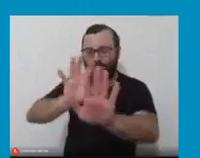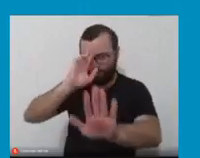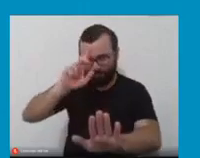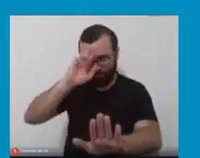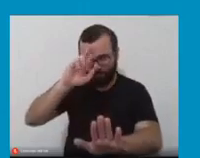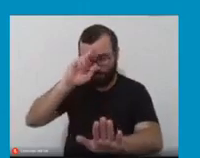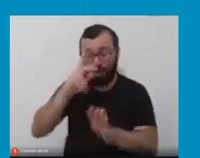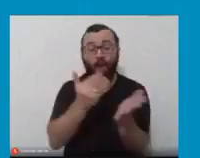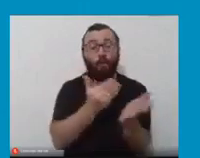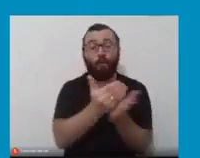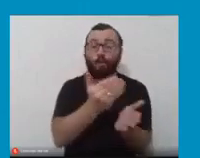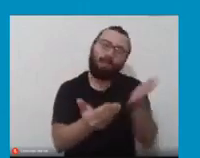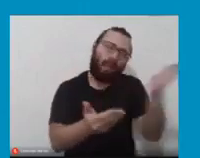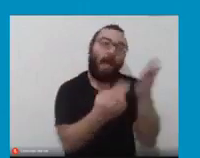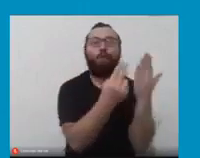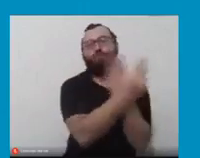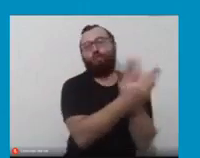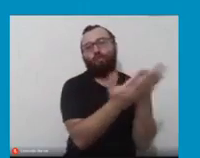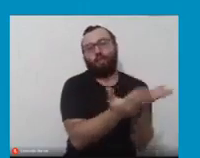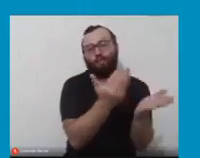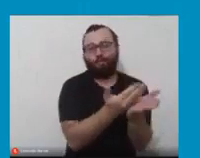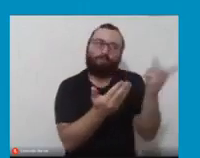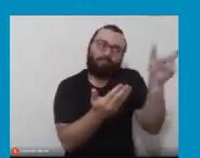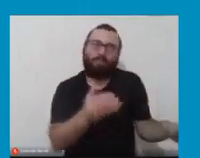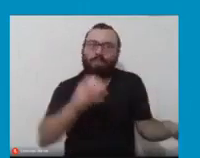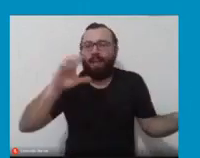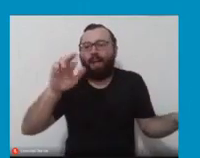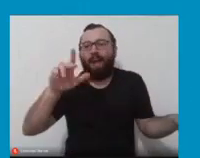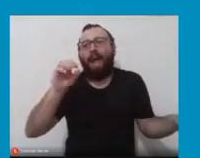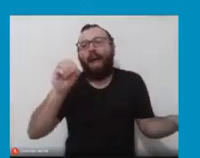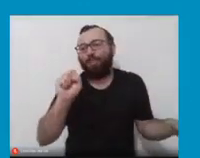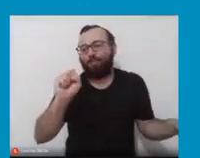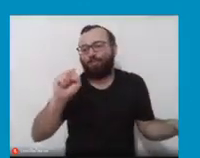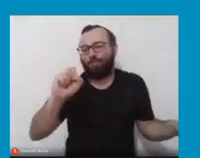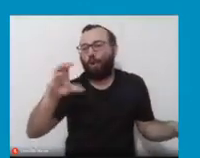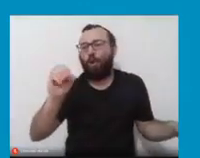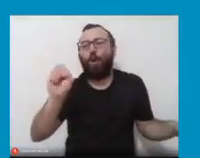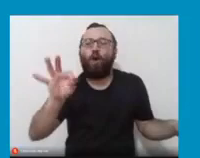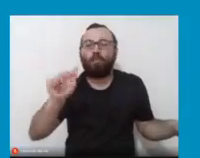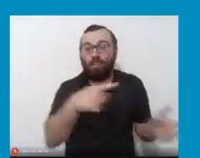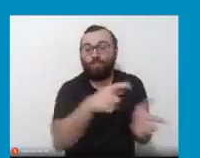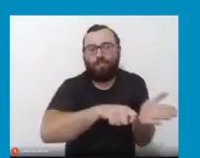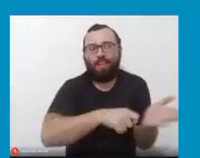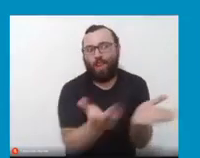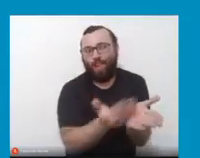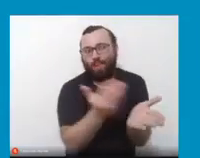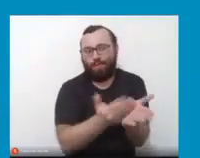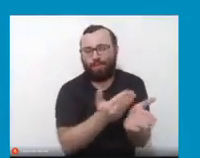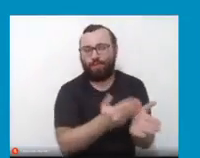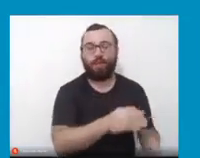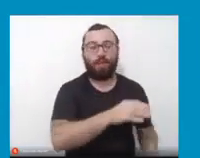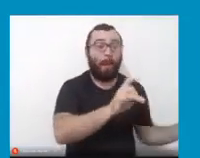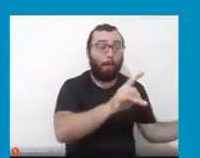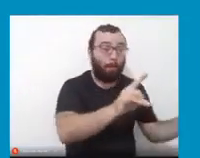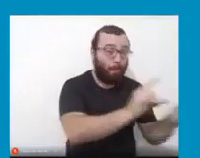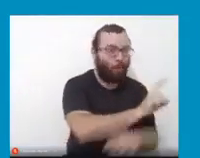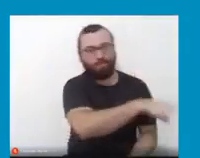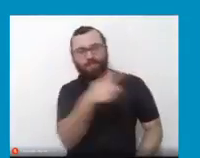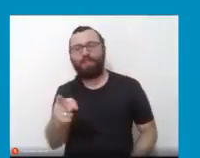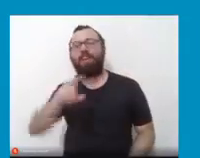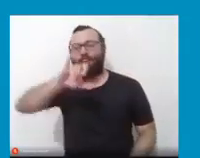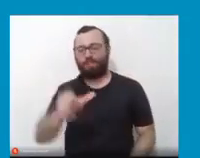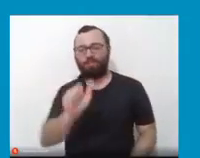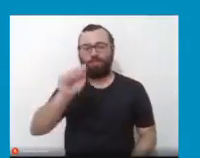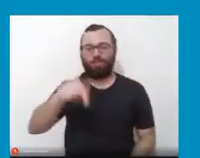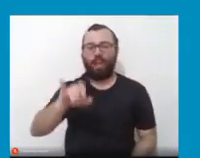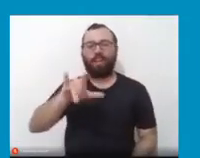o autor do livro, claro, com o Carlos Costa Ribeiro, né? E depois dele, então, passamos à Jaqueline. Carlos,